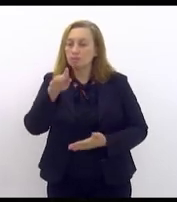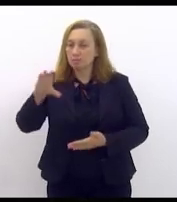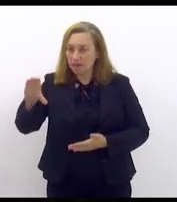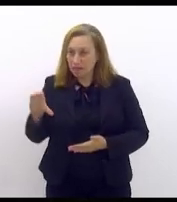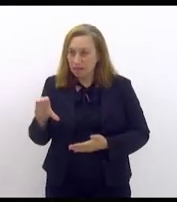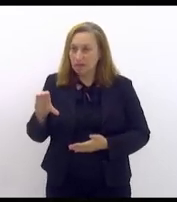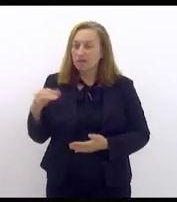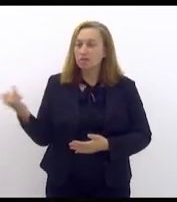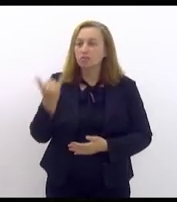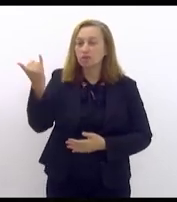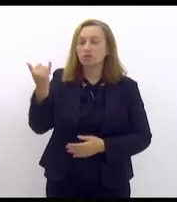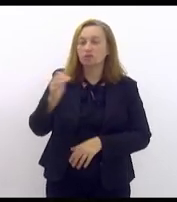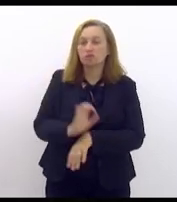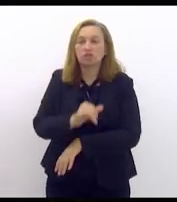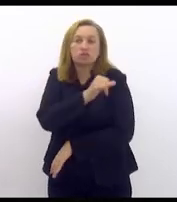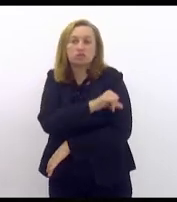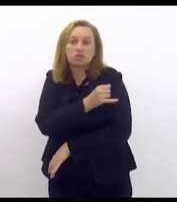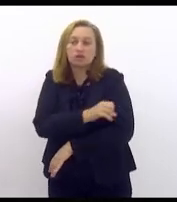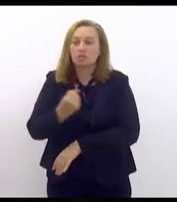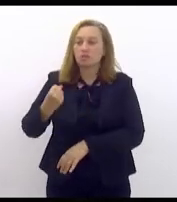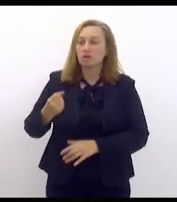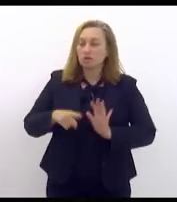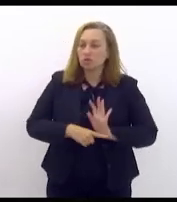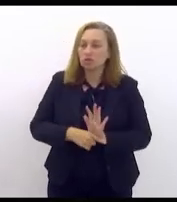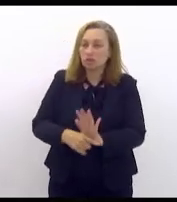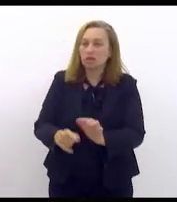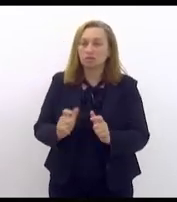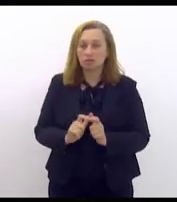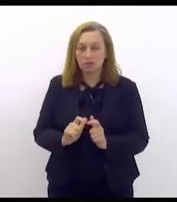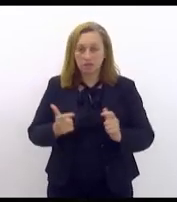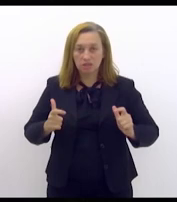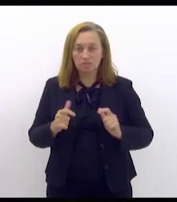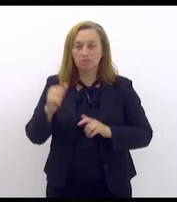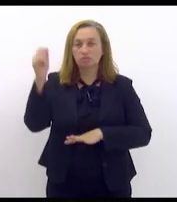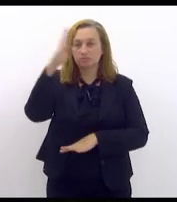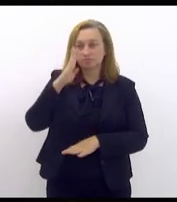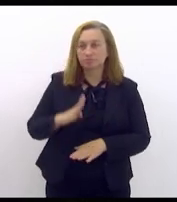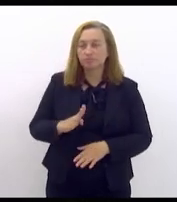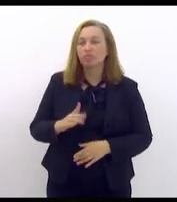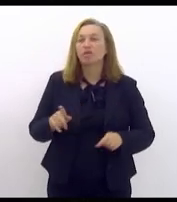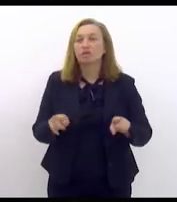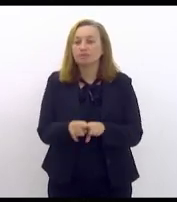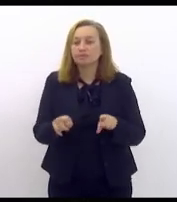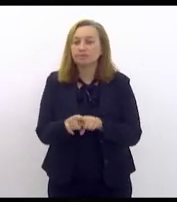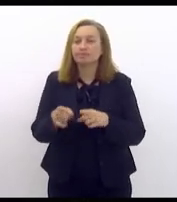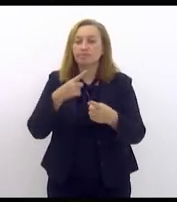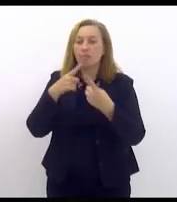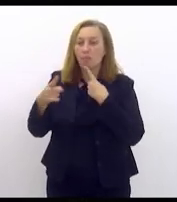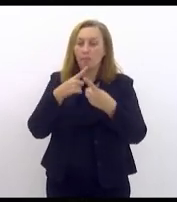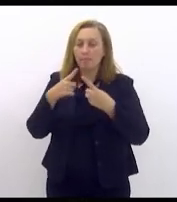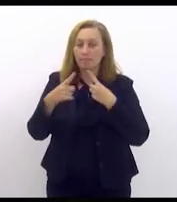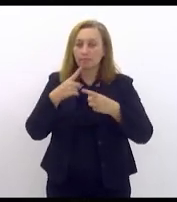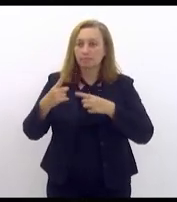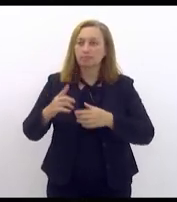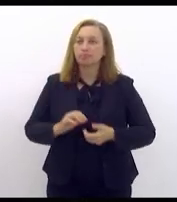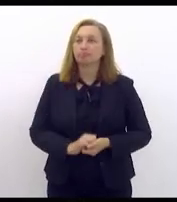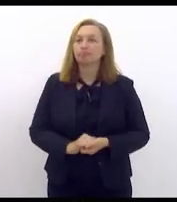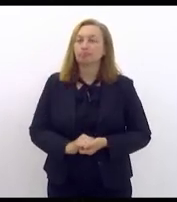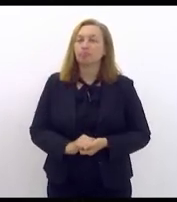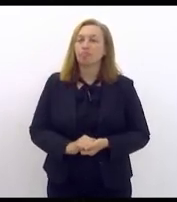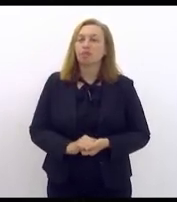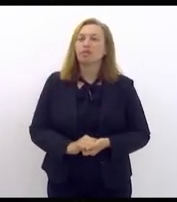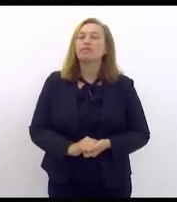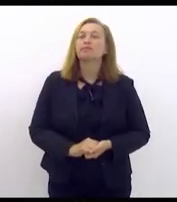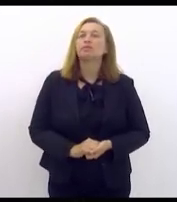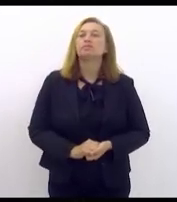para o Rio de Janeiro ajudar no crescimento do Brasil. Aliás, temos que discutir a fixação da cadeia